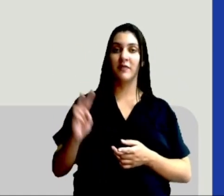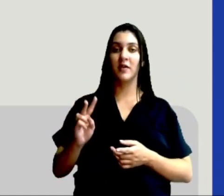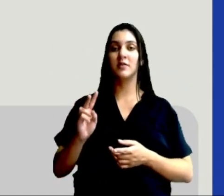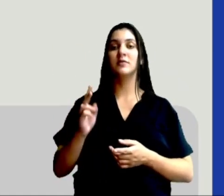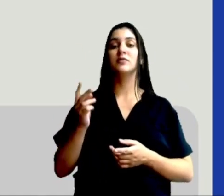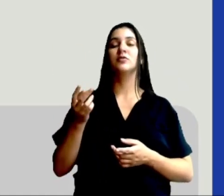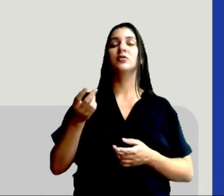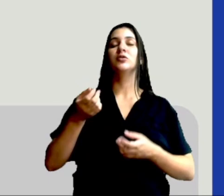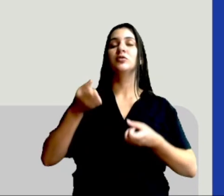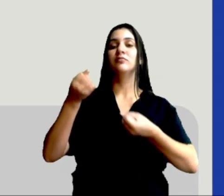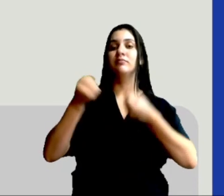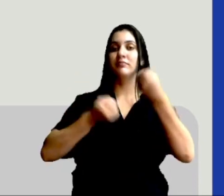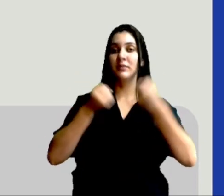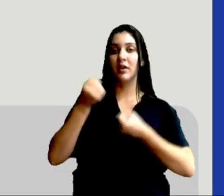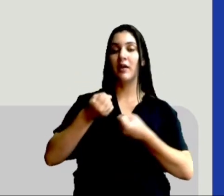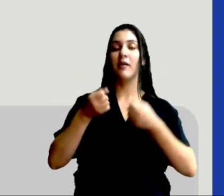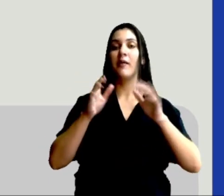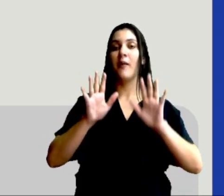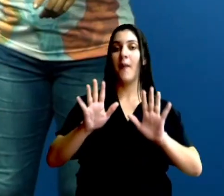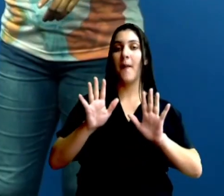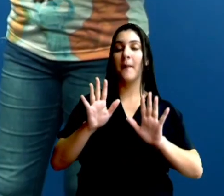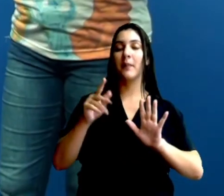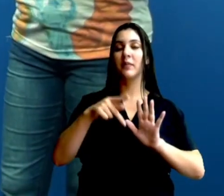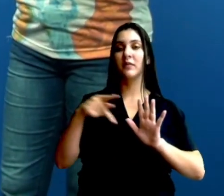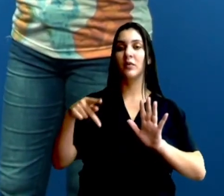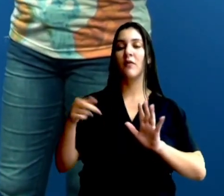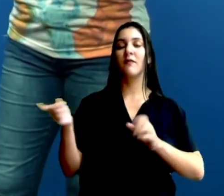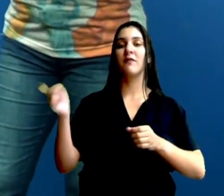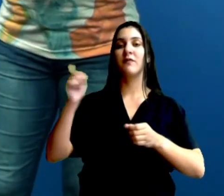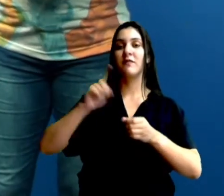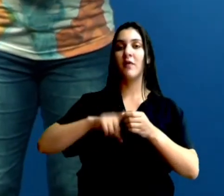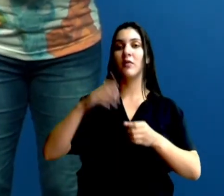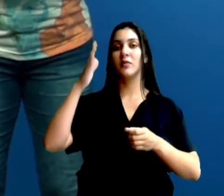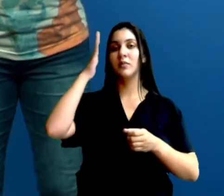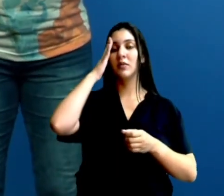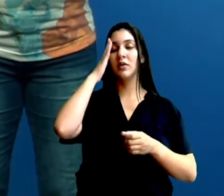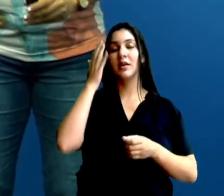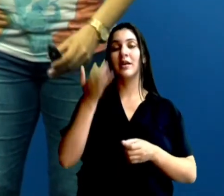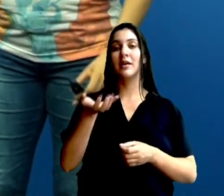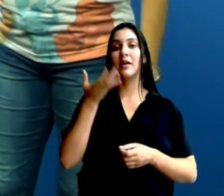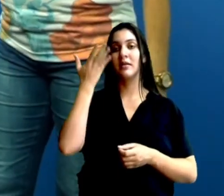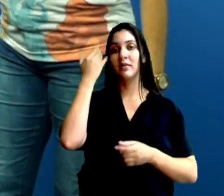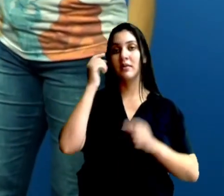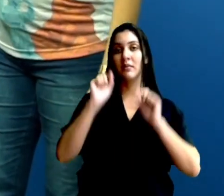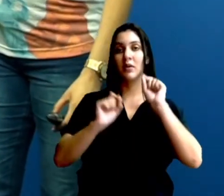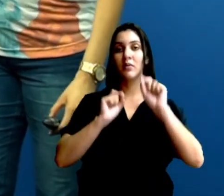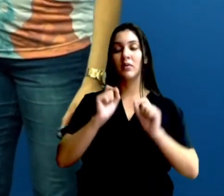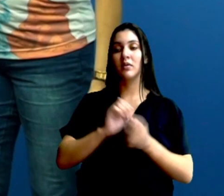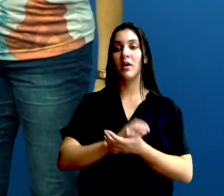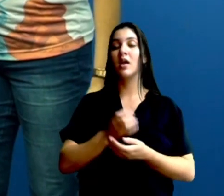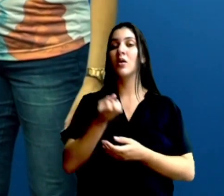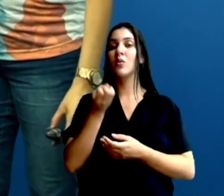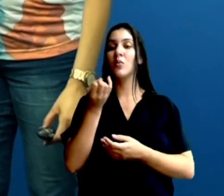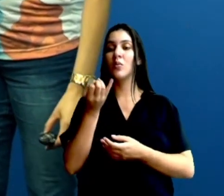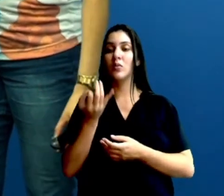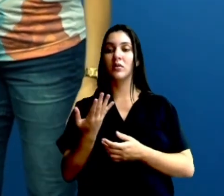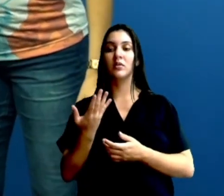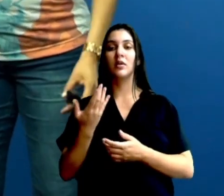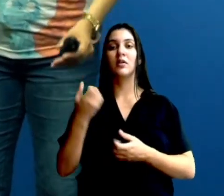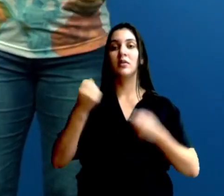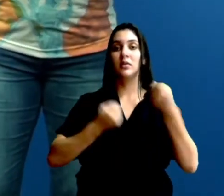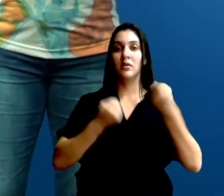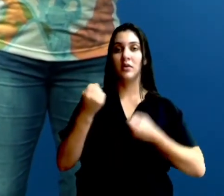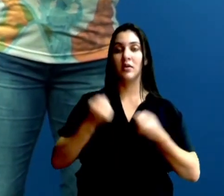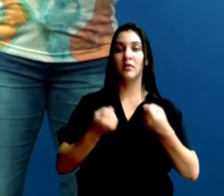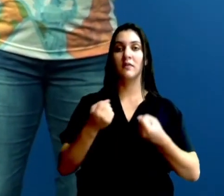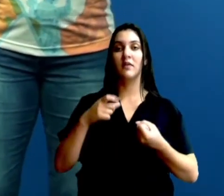automóveis? Opa, professora, volte aí o problema para eu entender. Ele quer saber, né, a quantidade de